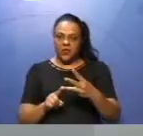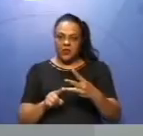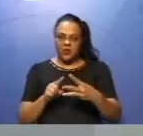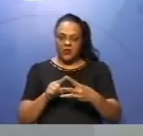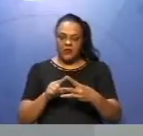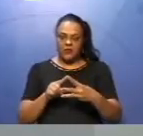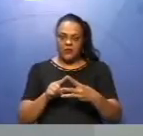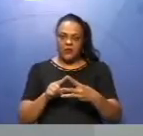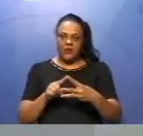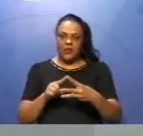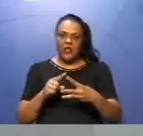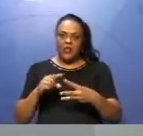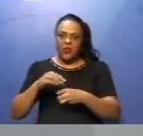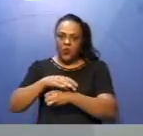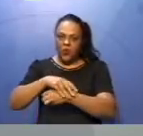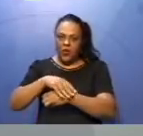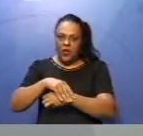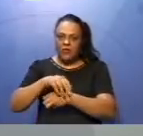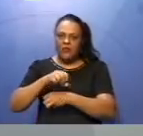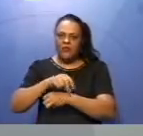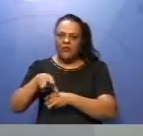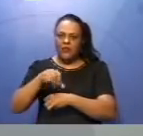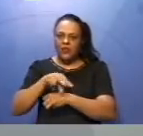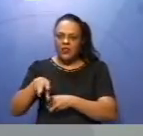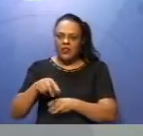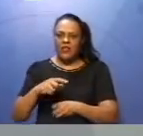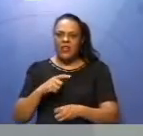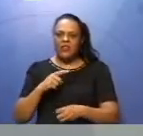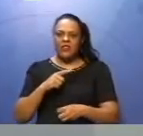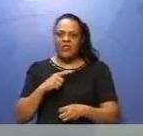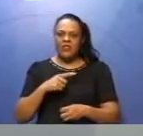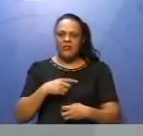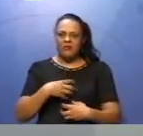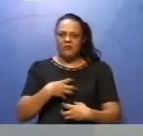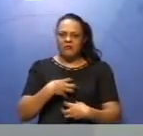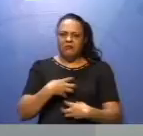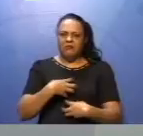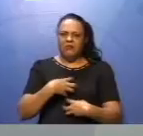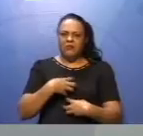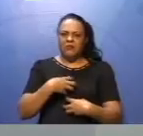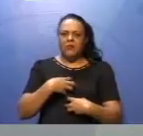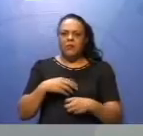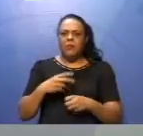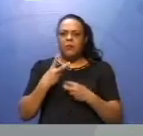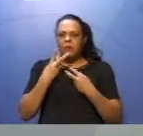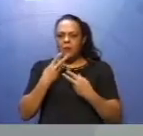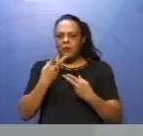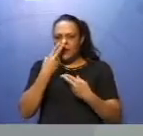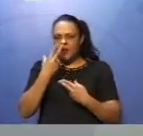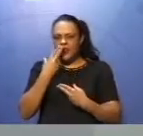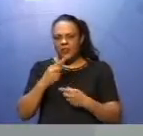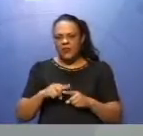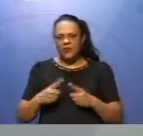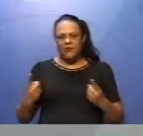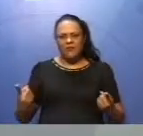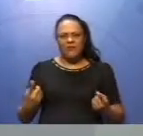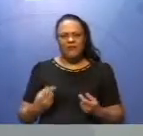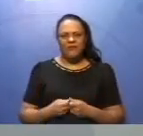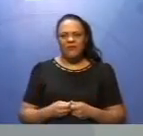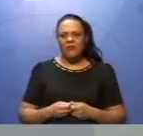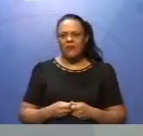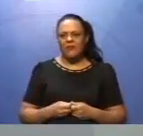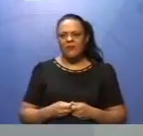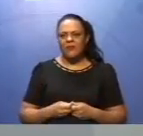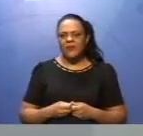eles são 3 doenças virais que apresentam sintomas parecidos, mas a sua capacidade de virulência e os